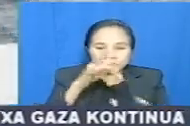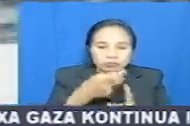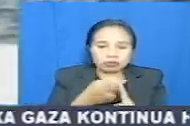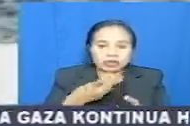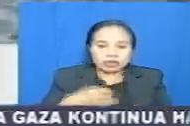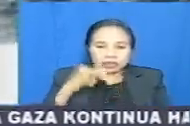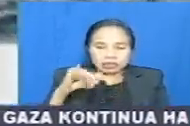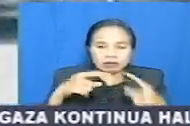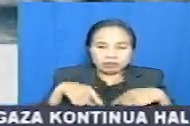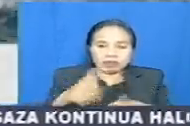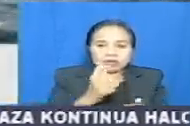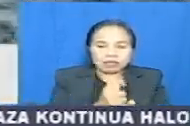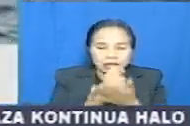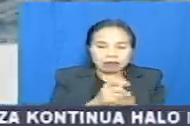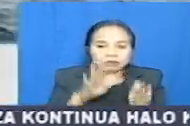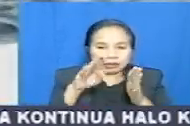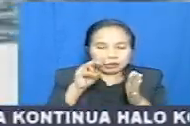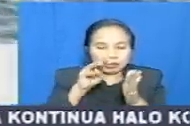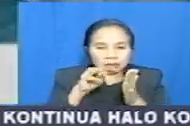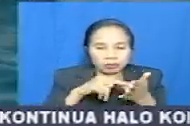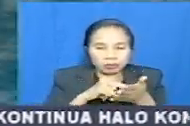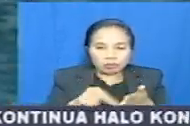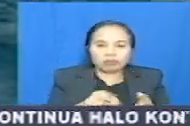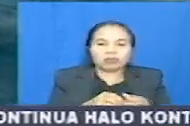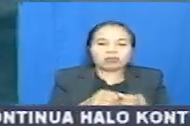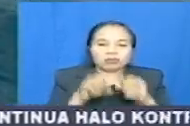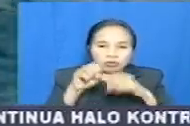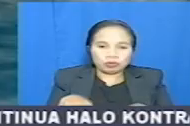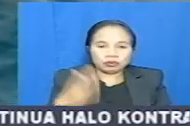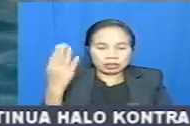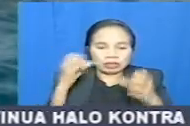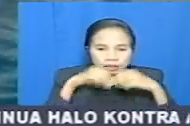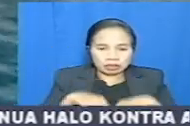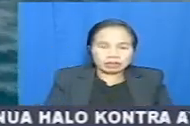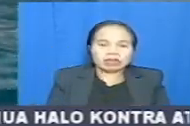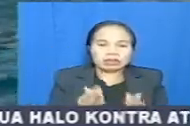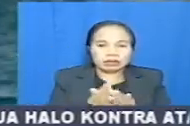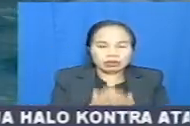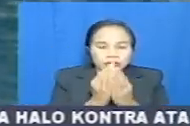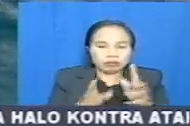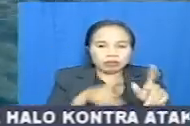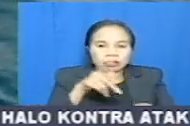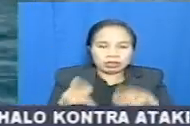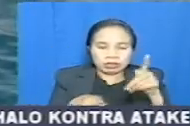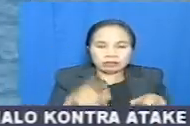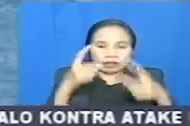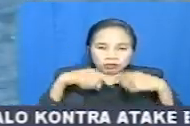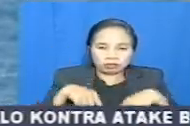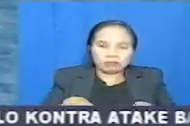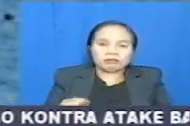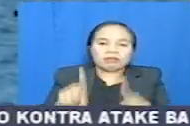Rusidili Atauru, hodi minimiza número acidente remote ia tasilara. Ro passageiro sira molokatu